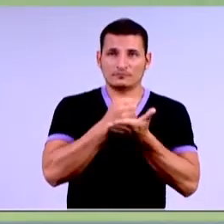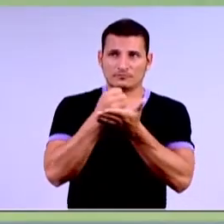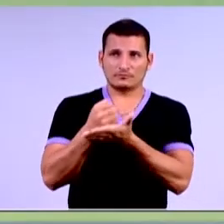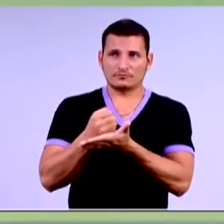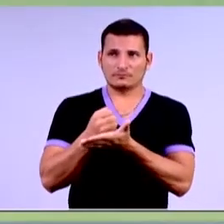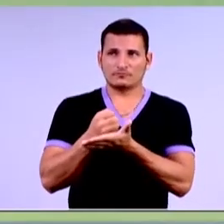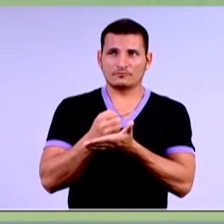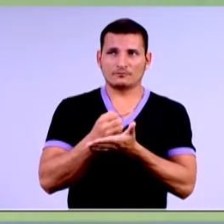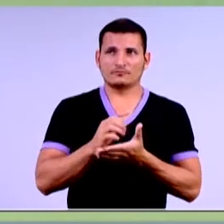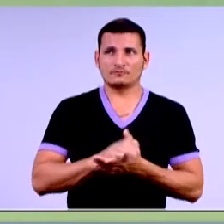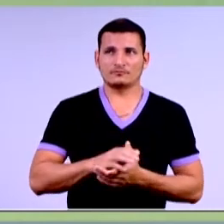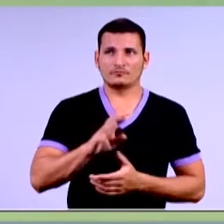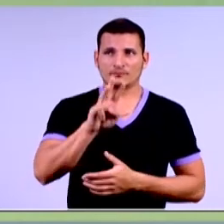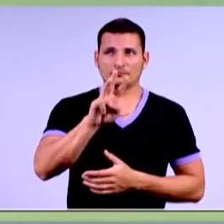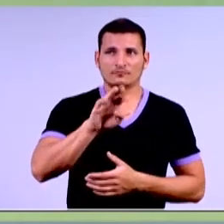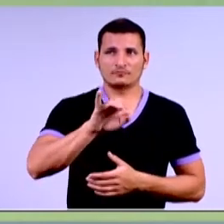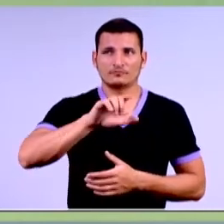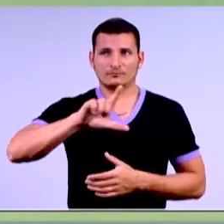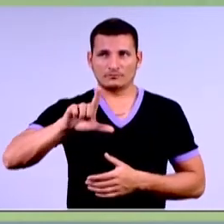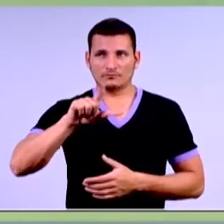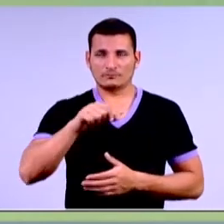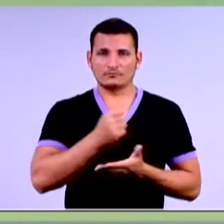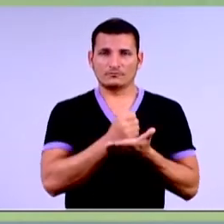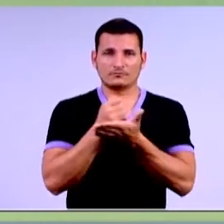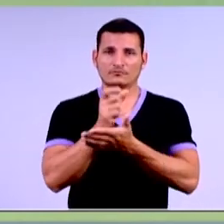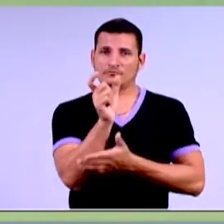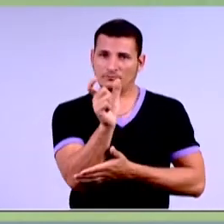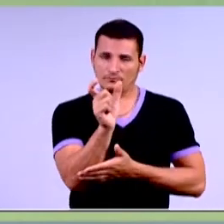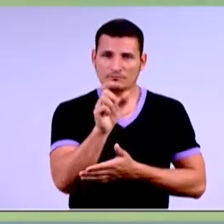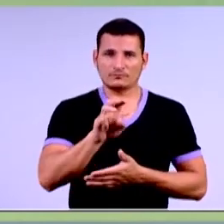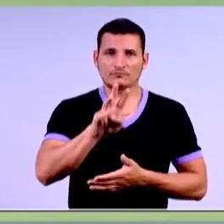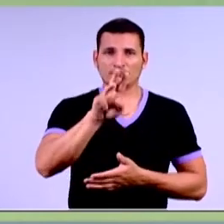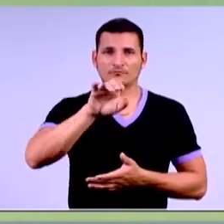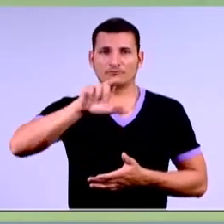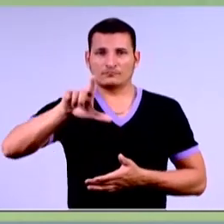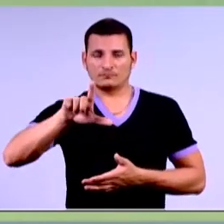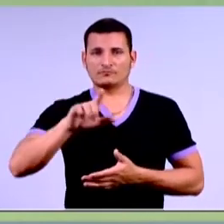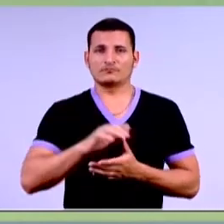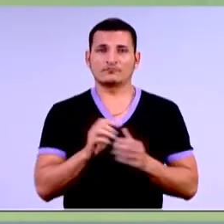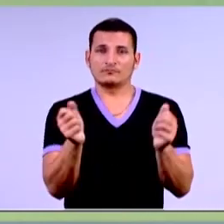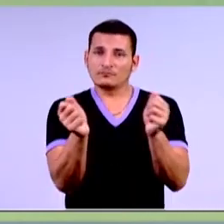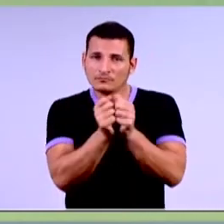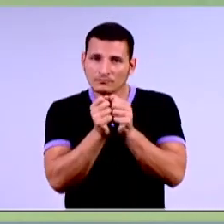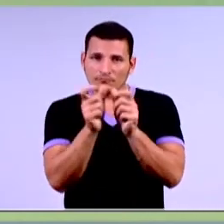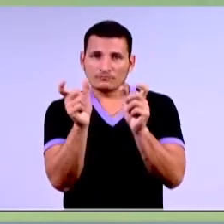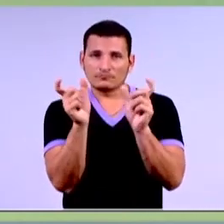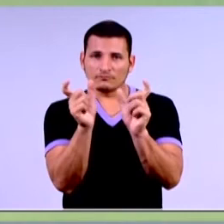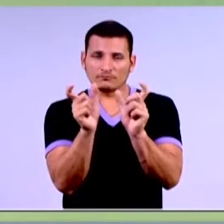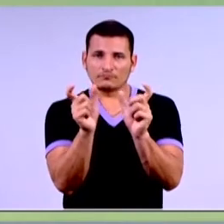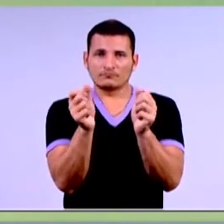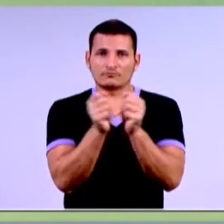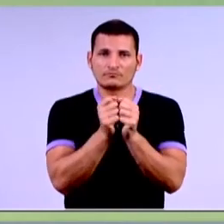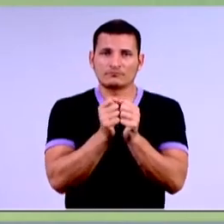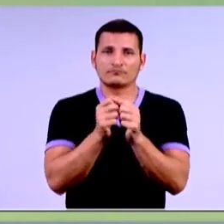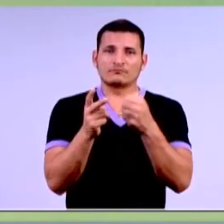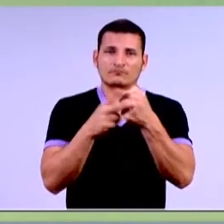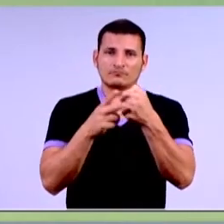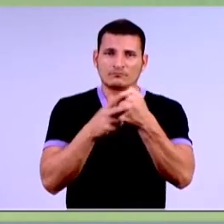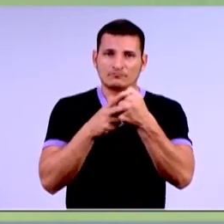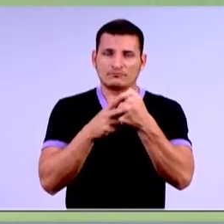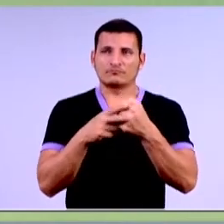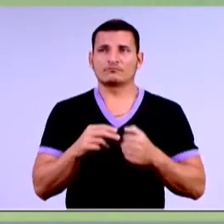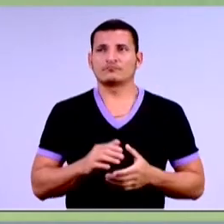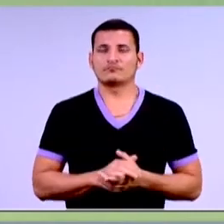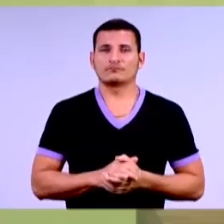eu will é auxiliar do futuro acompanhado ao verbo ele leva o verbo para o futuro é bem mais fácil do que na nossa